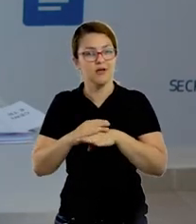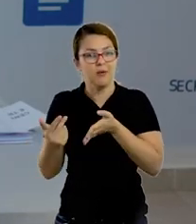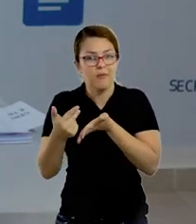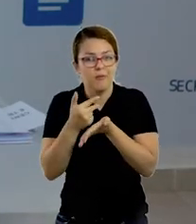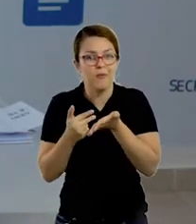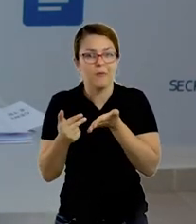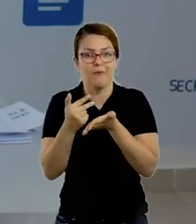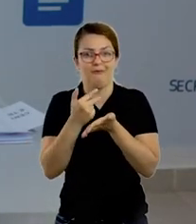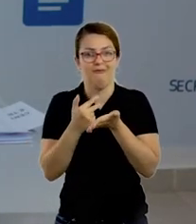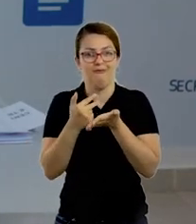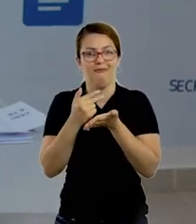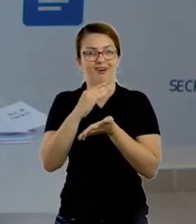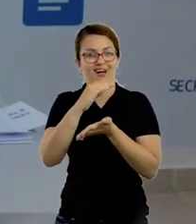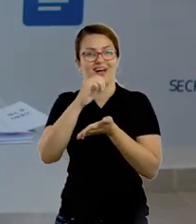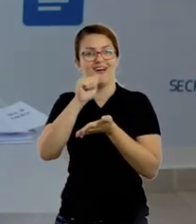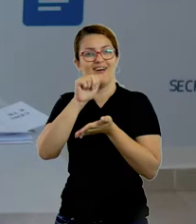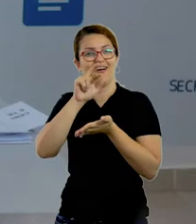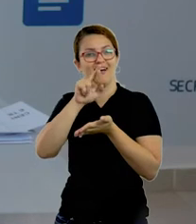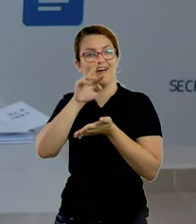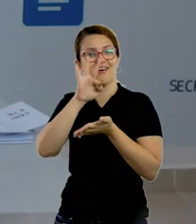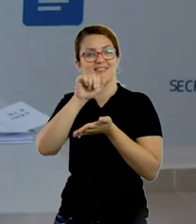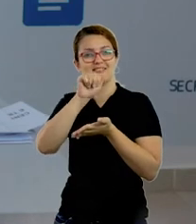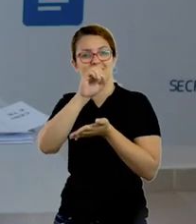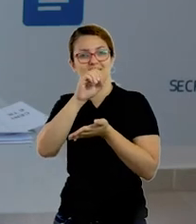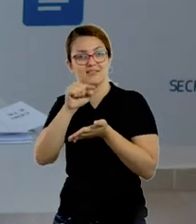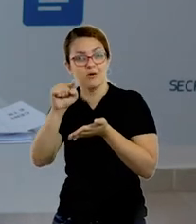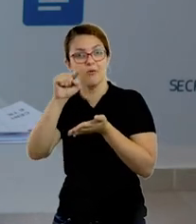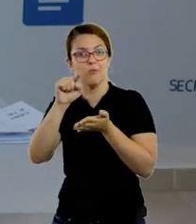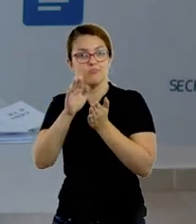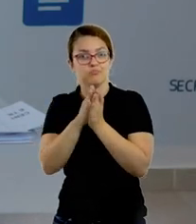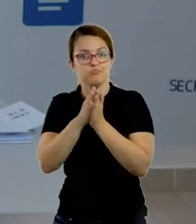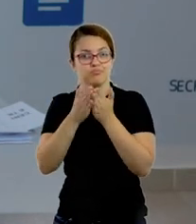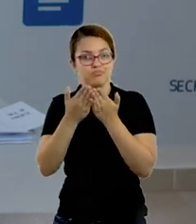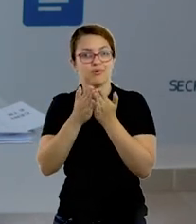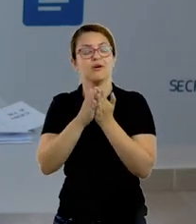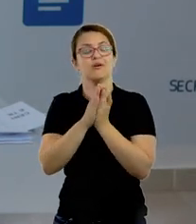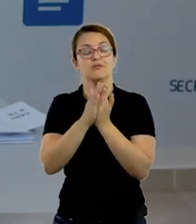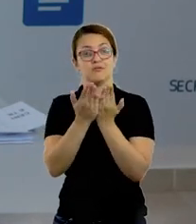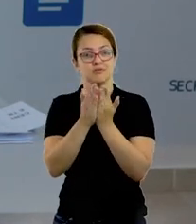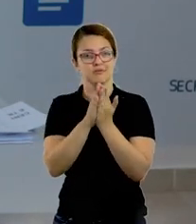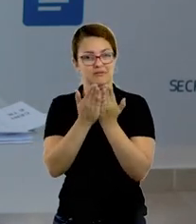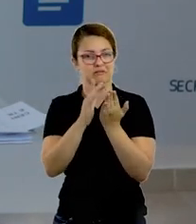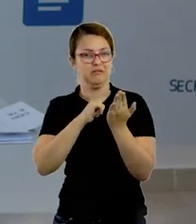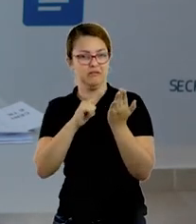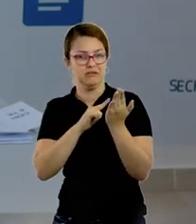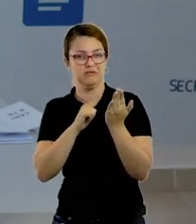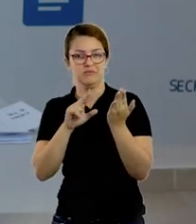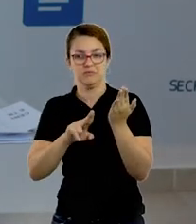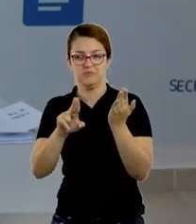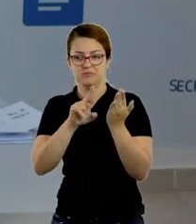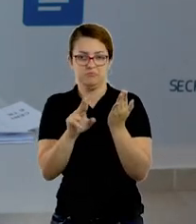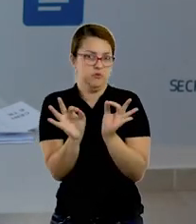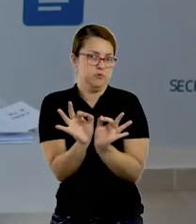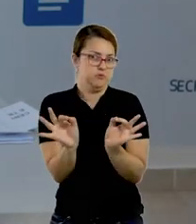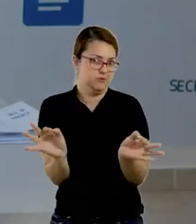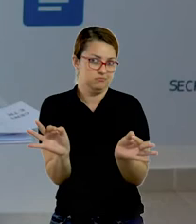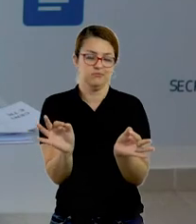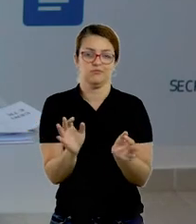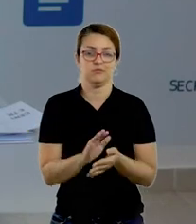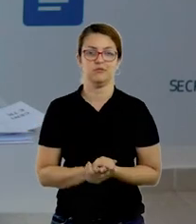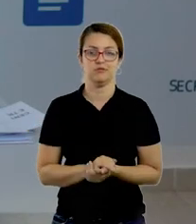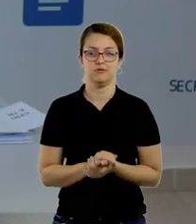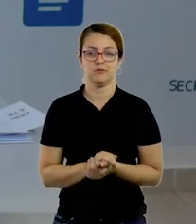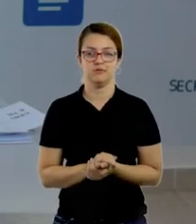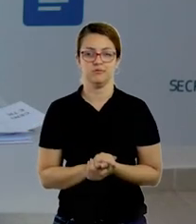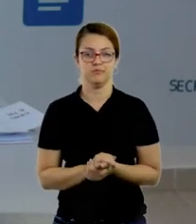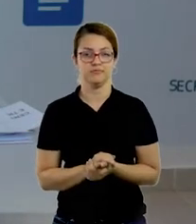cartão. Vocês podem fazer em casa, com os recursos que vocês tiverem em casa. Eu fiz o meu bem simplesinho,